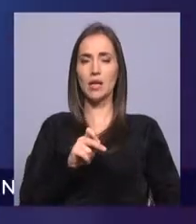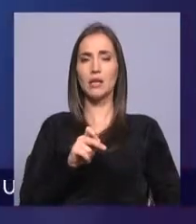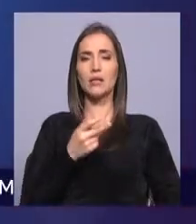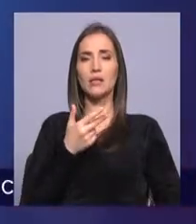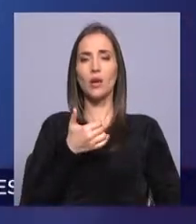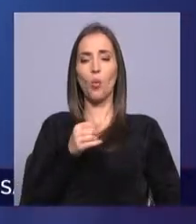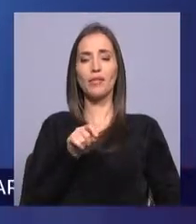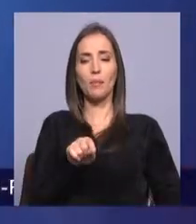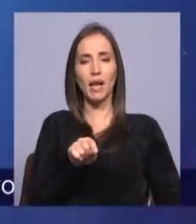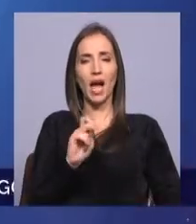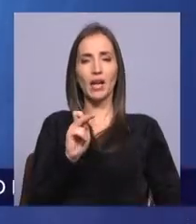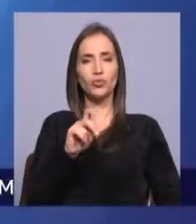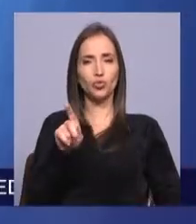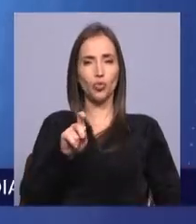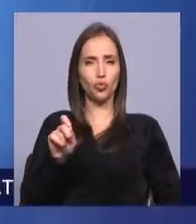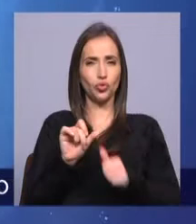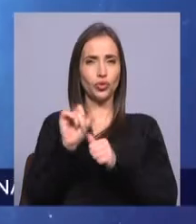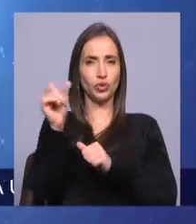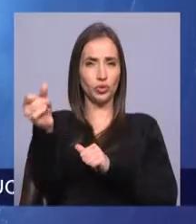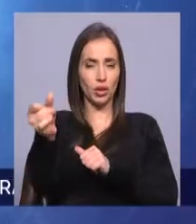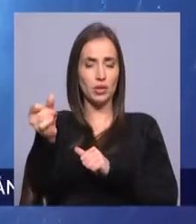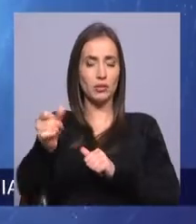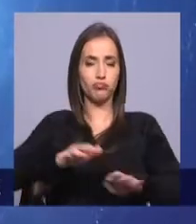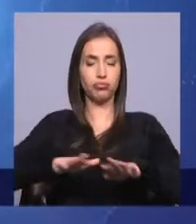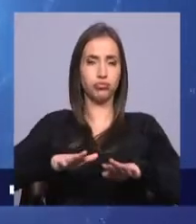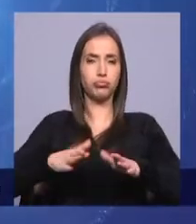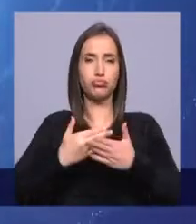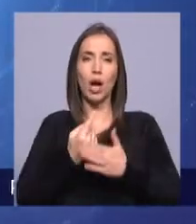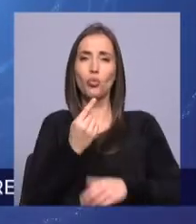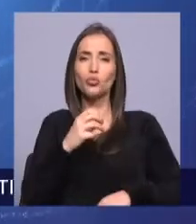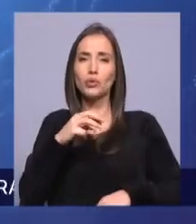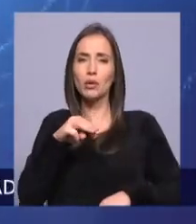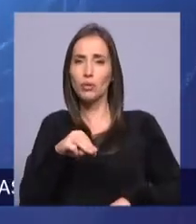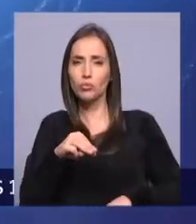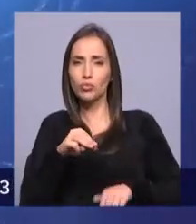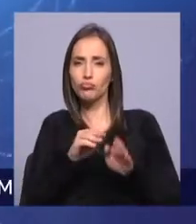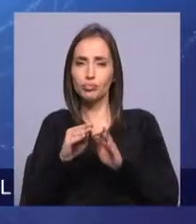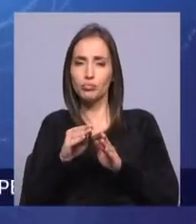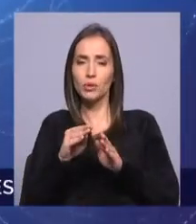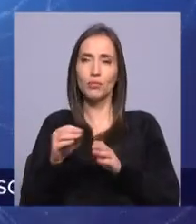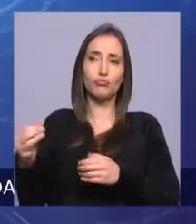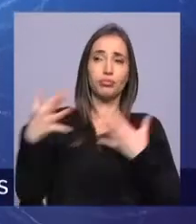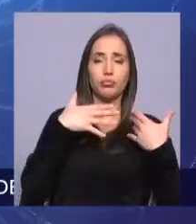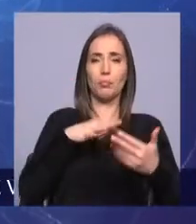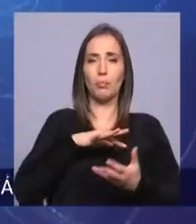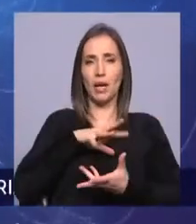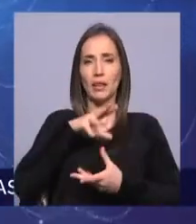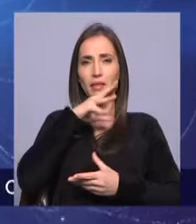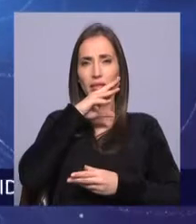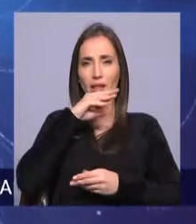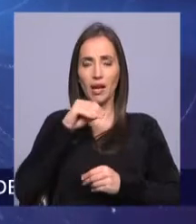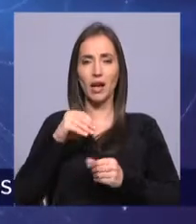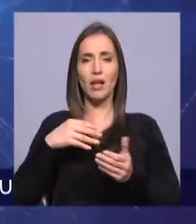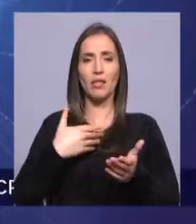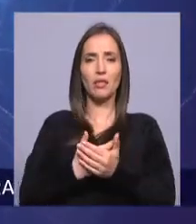essa radiação que moveu apenas 1 centímetro da superfície magnetar chegou até ao nosso planeta. Conseguiu inundar o